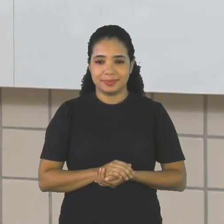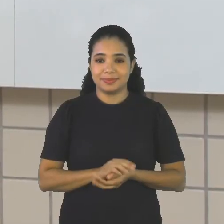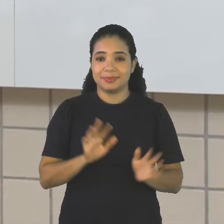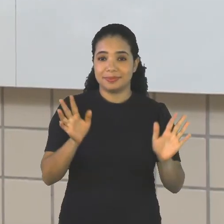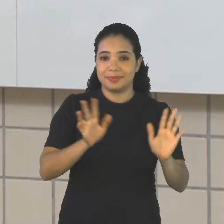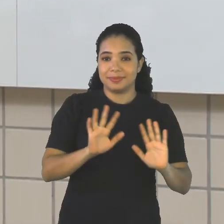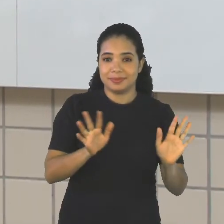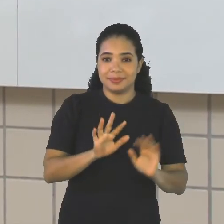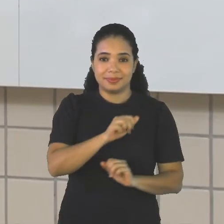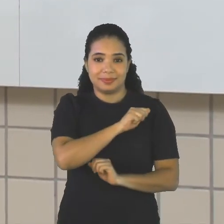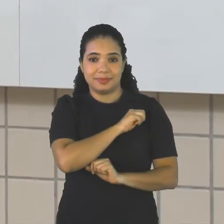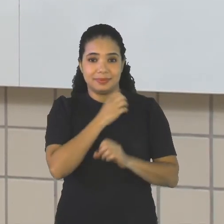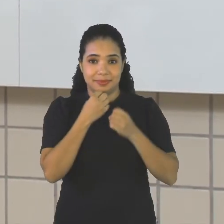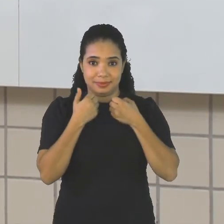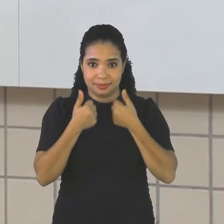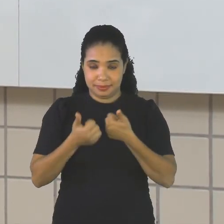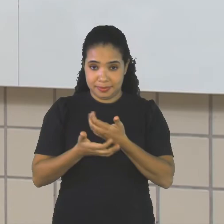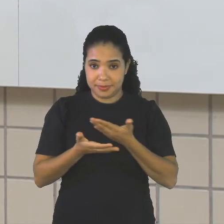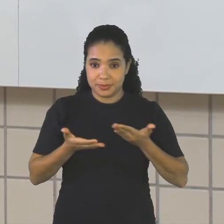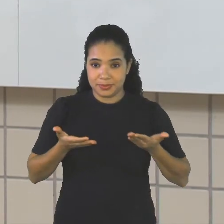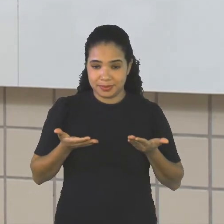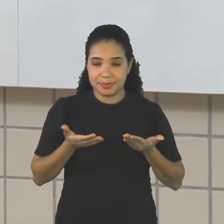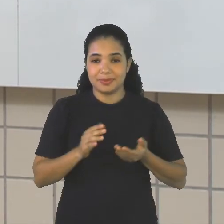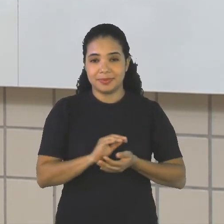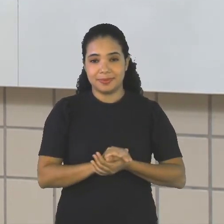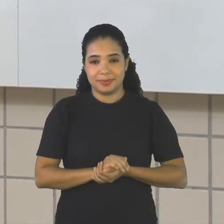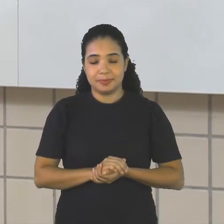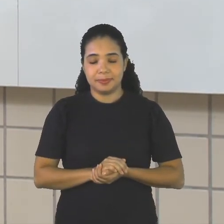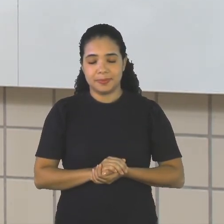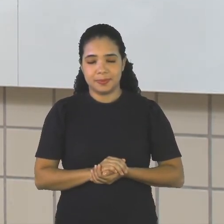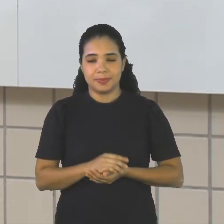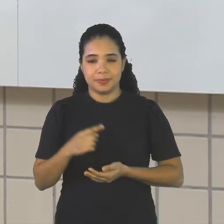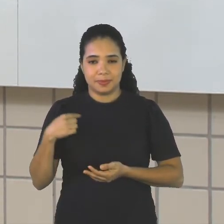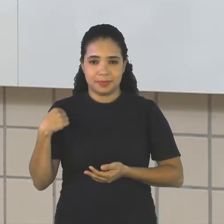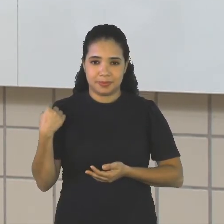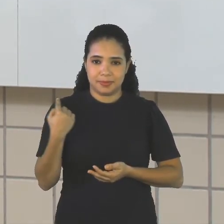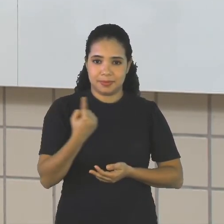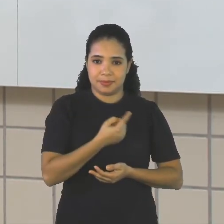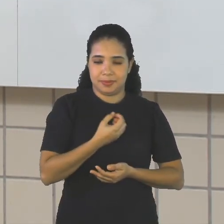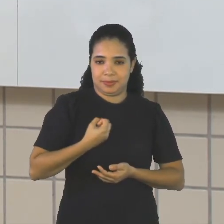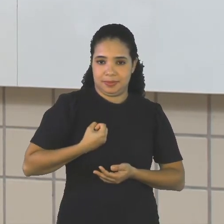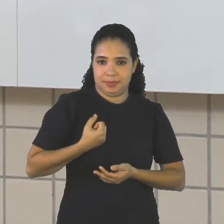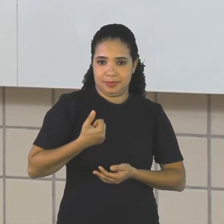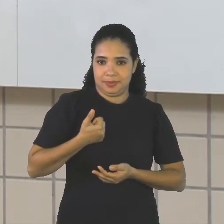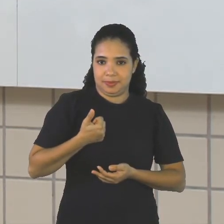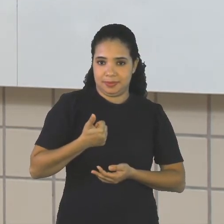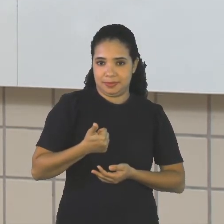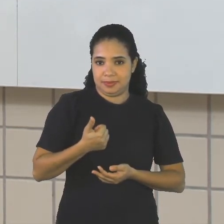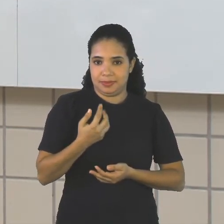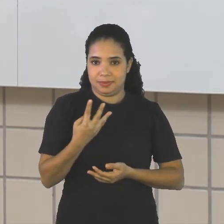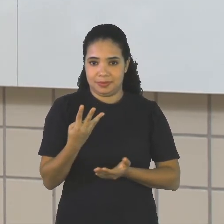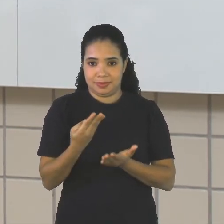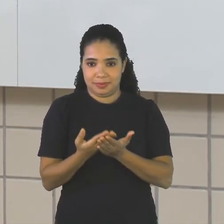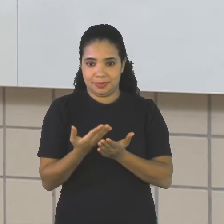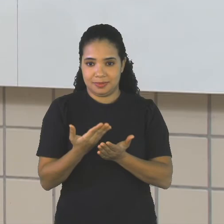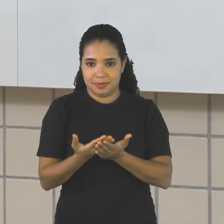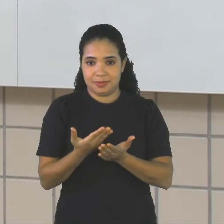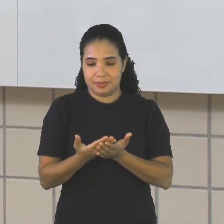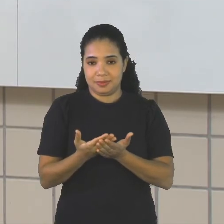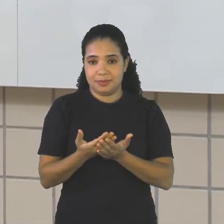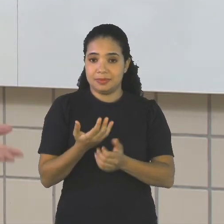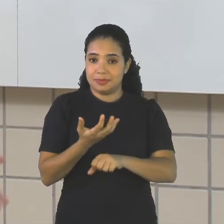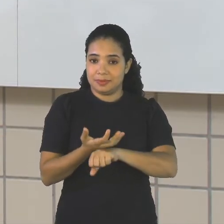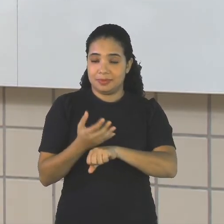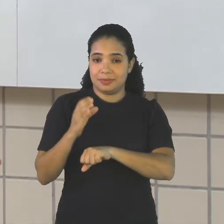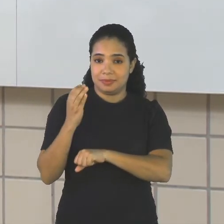Oi turma, tudo bem com vocês? Nós estamos na nossa 14ª aula do 9º ano do componente curricular de ciência. Sou